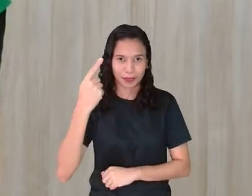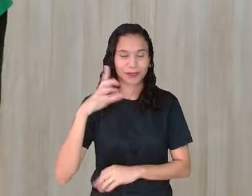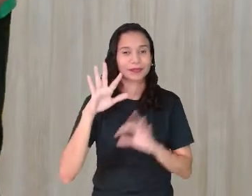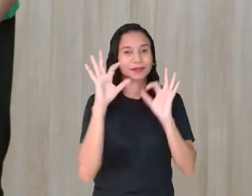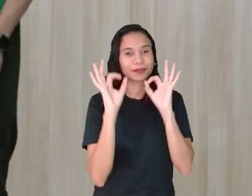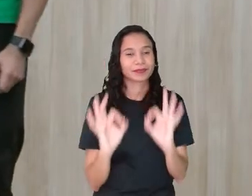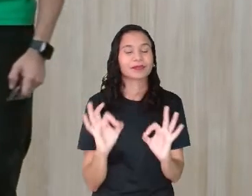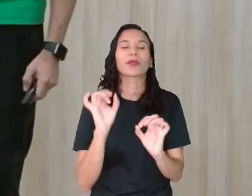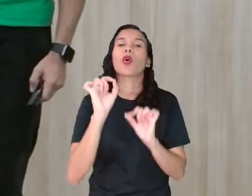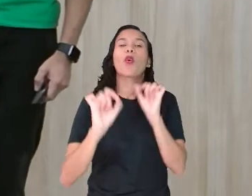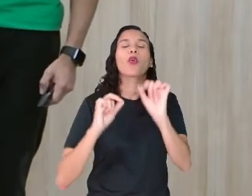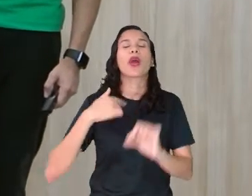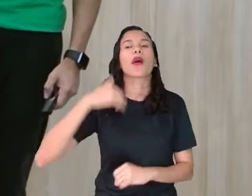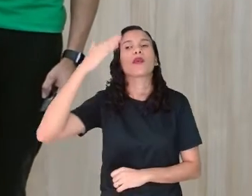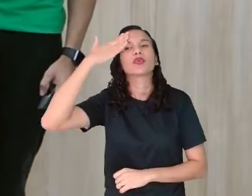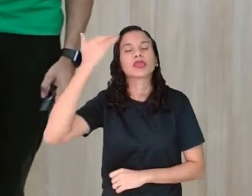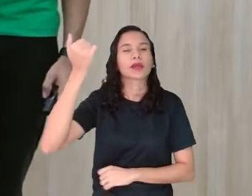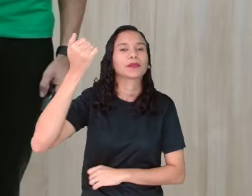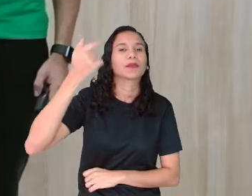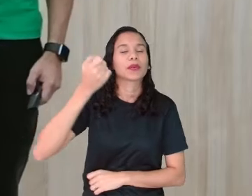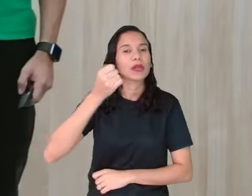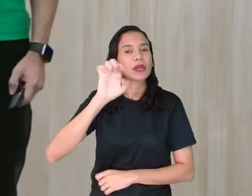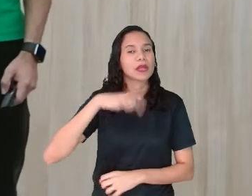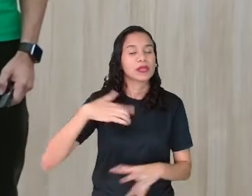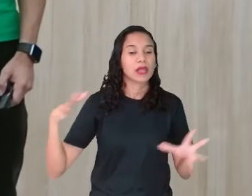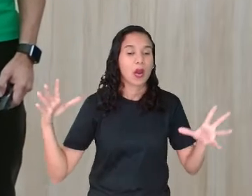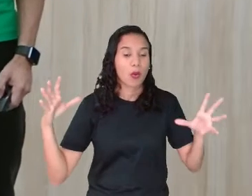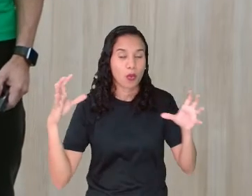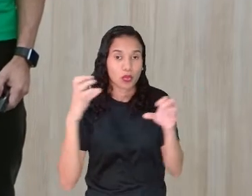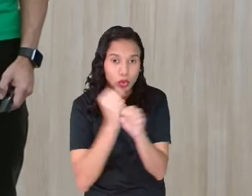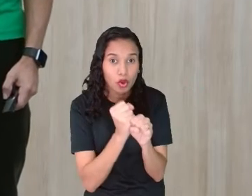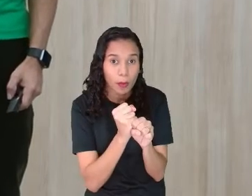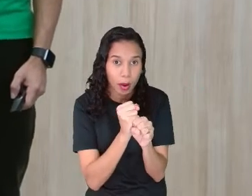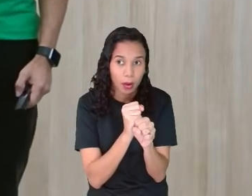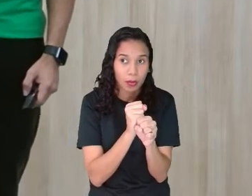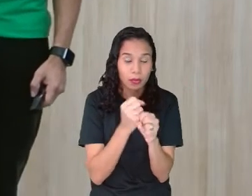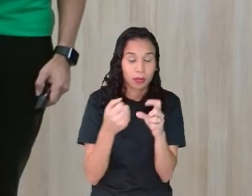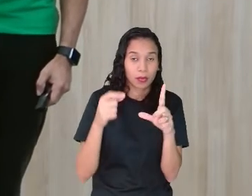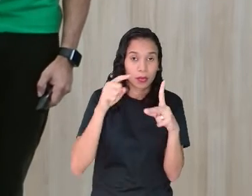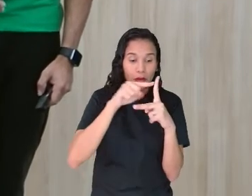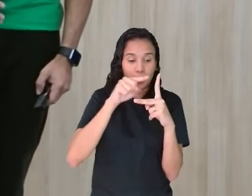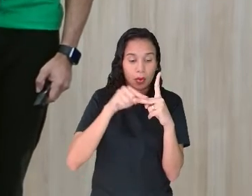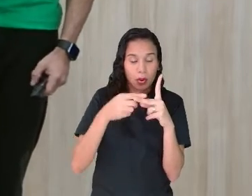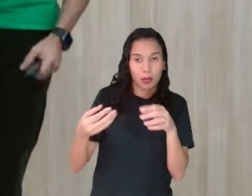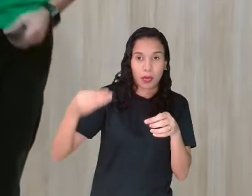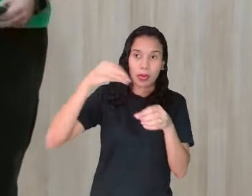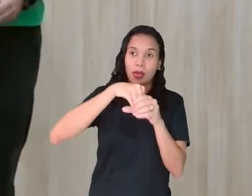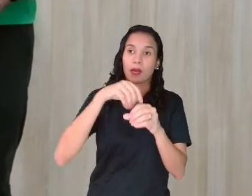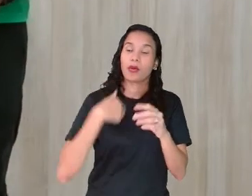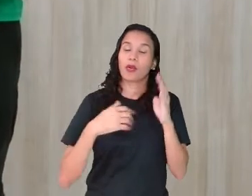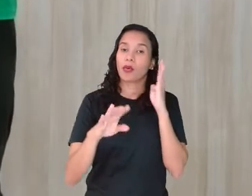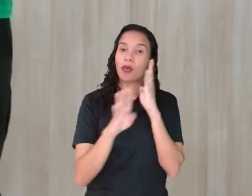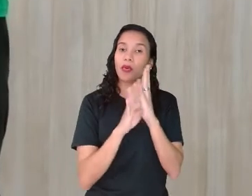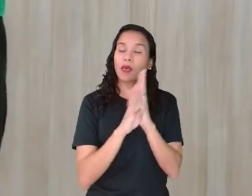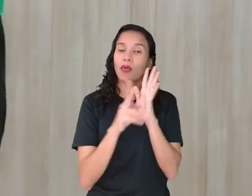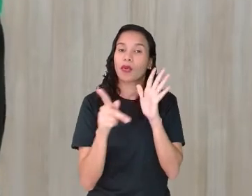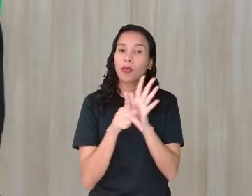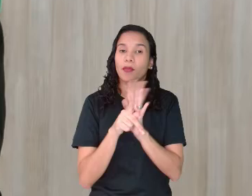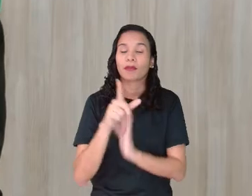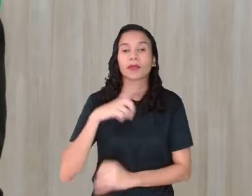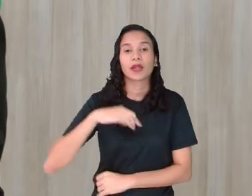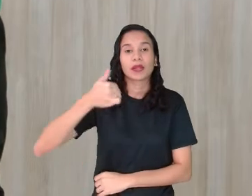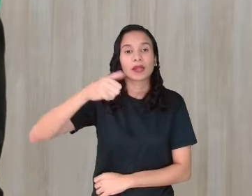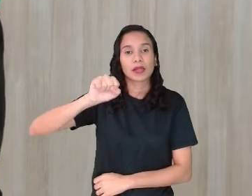o que é que eu sei? Eu sei que se eu somar os 3 ângulos aí internos do triângulo, eu vou encontrar um ângulo raso,